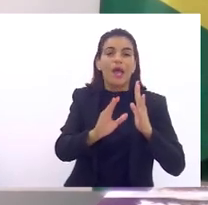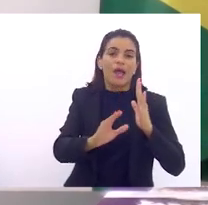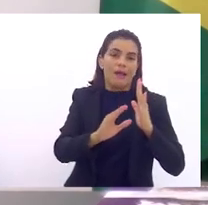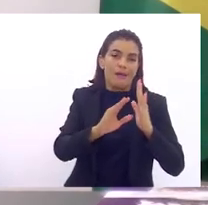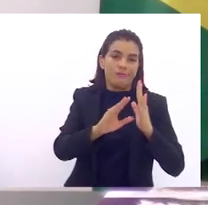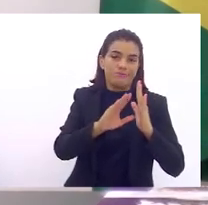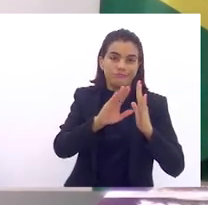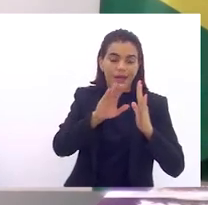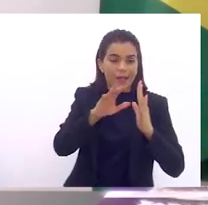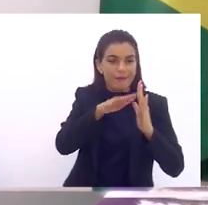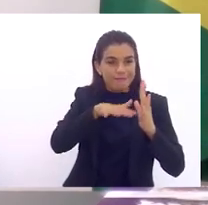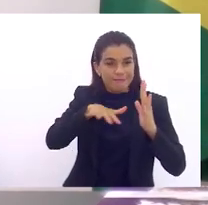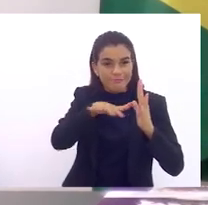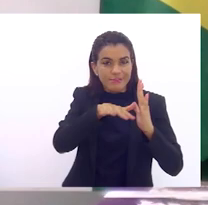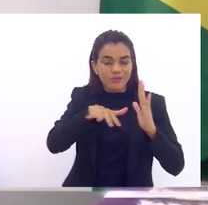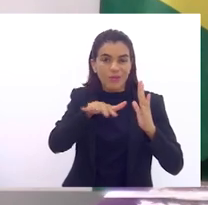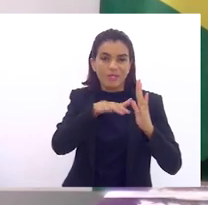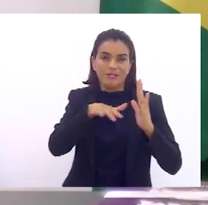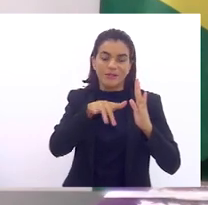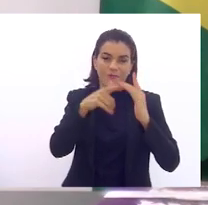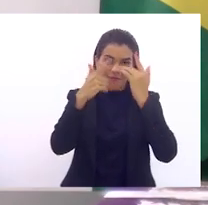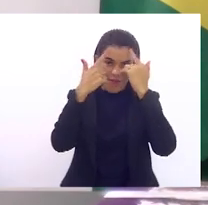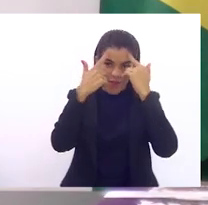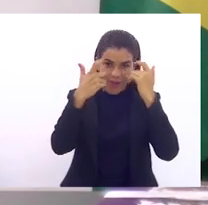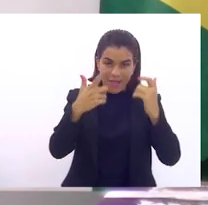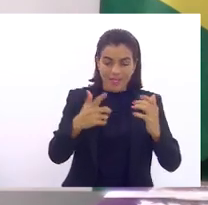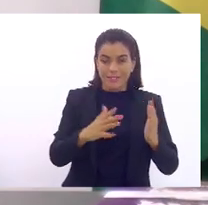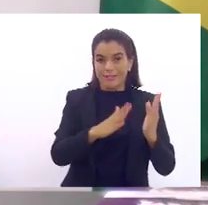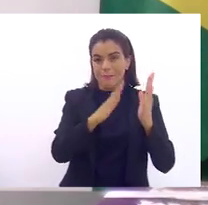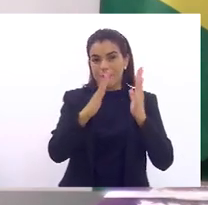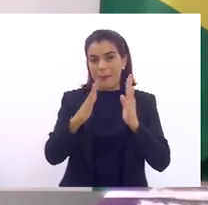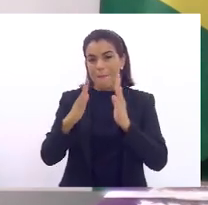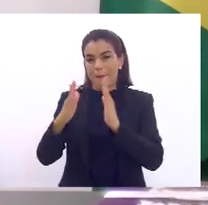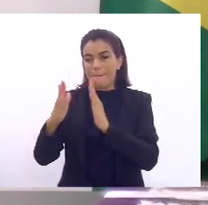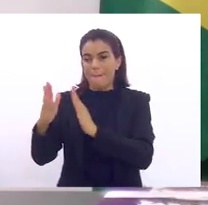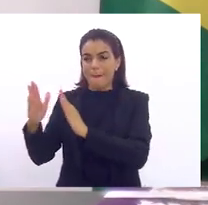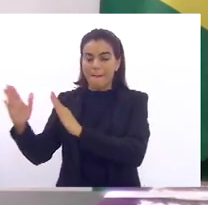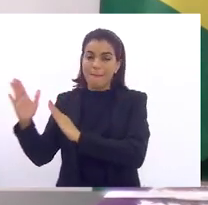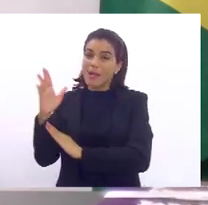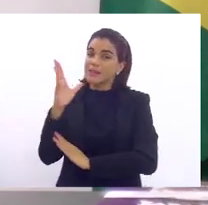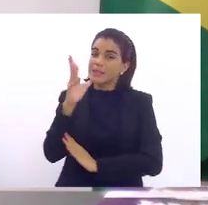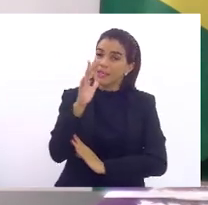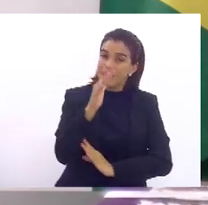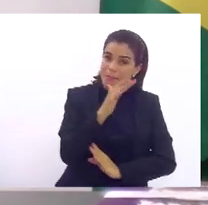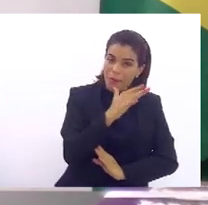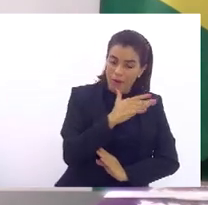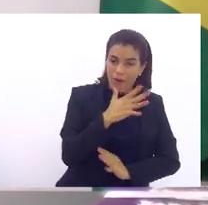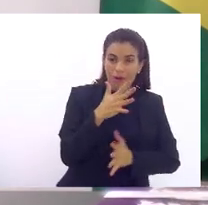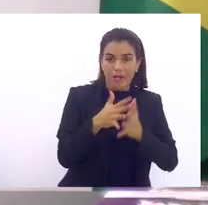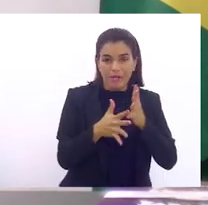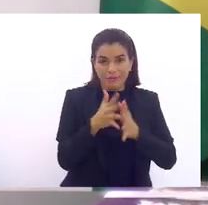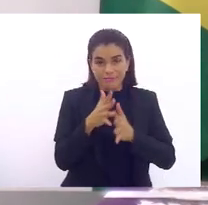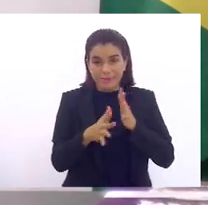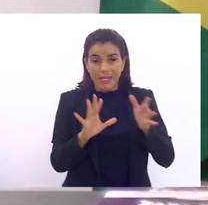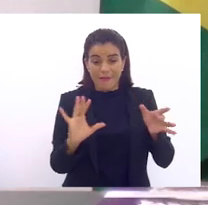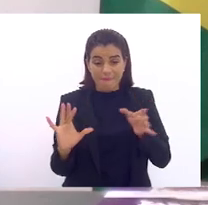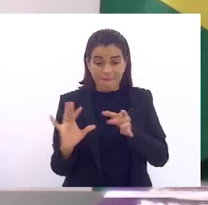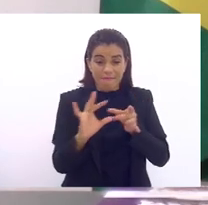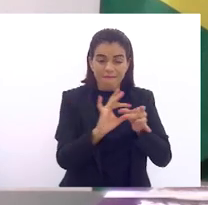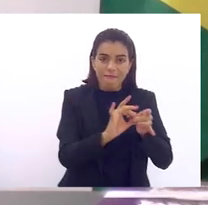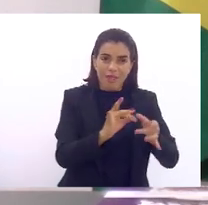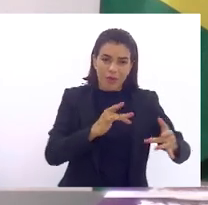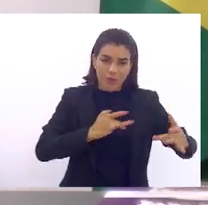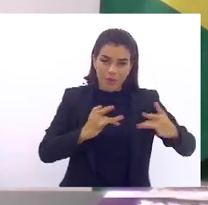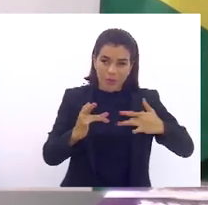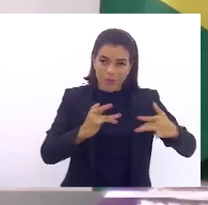reconhecimento dessa situação e a comunicação dessa situação não é não acontece de uma hora para outra é muito complexo há vínculos afetivos que que que